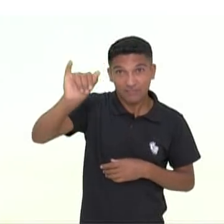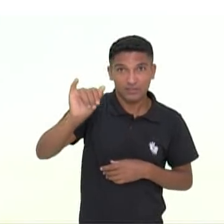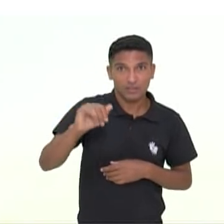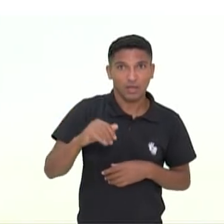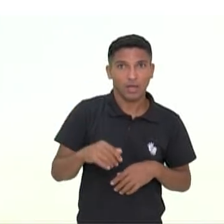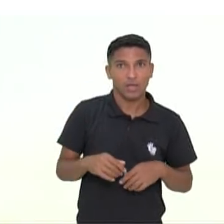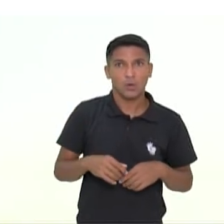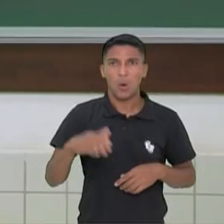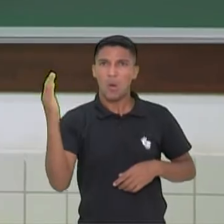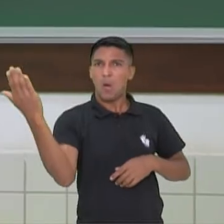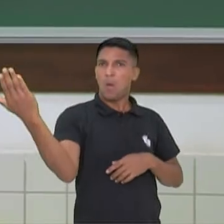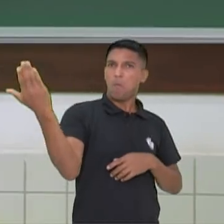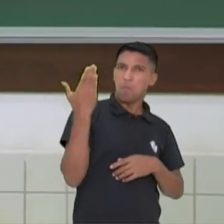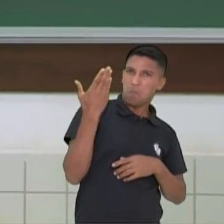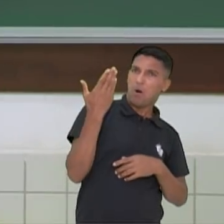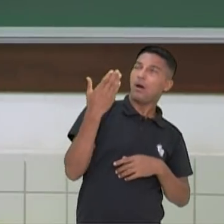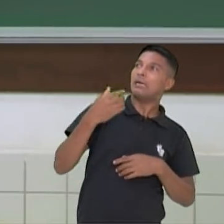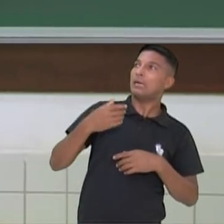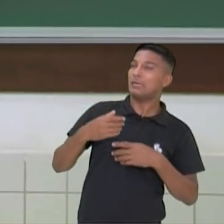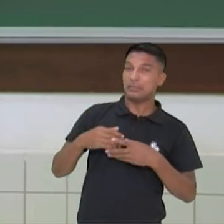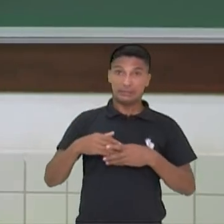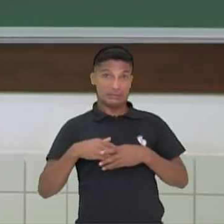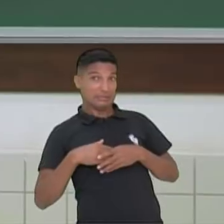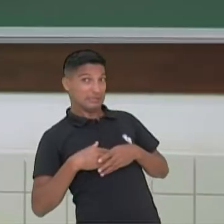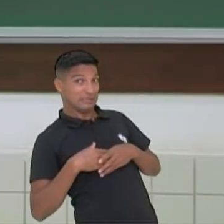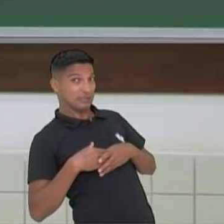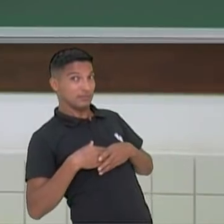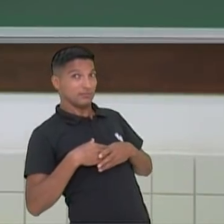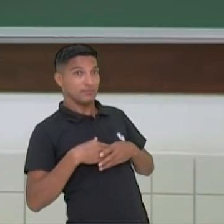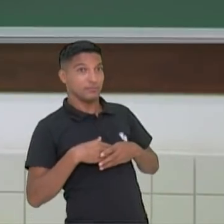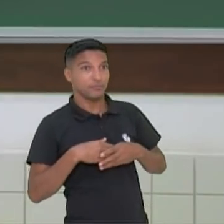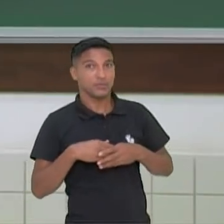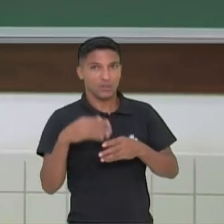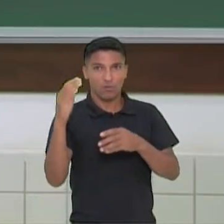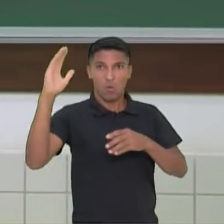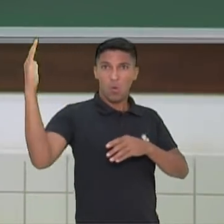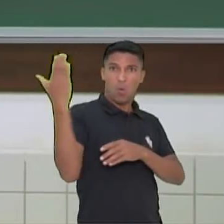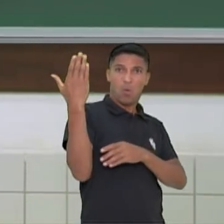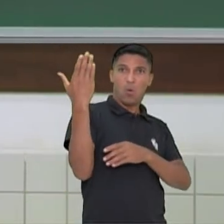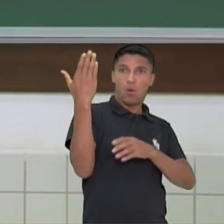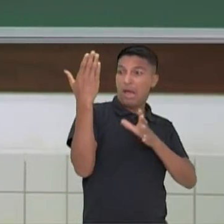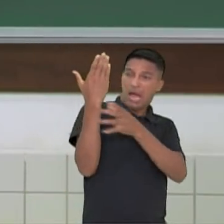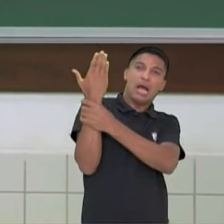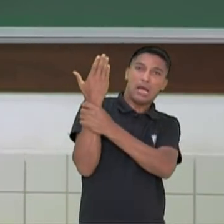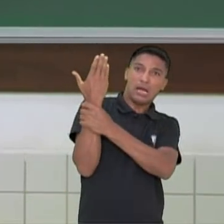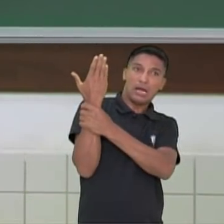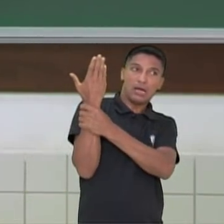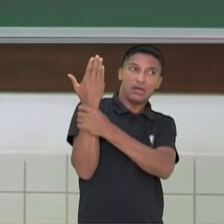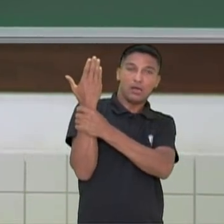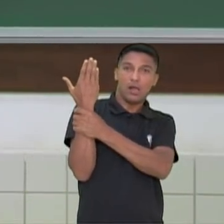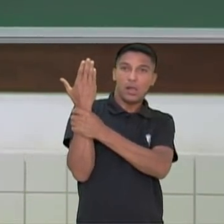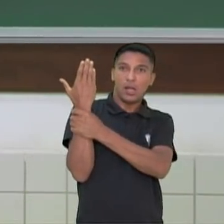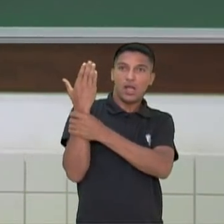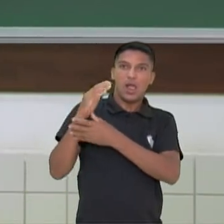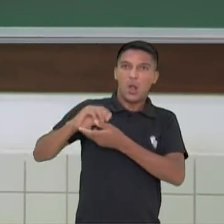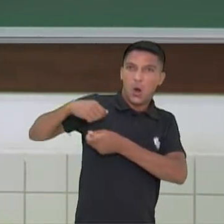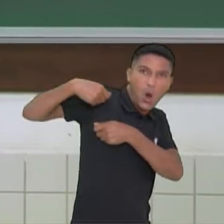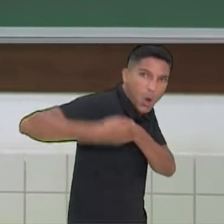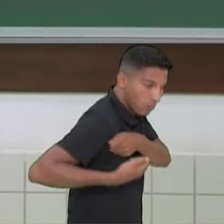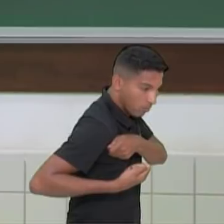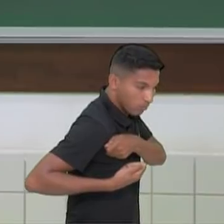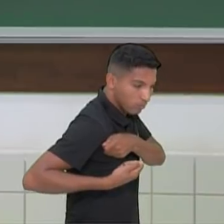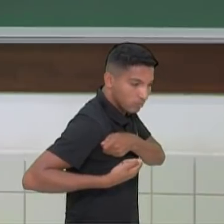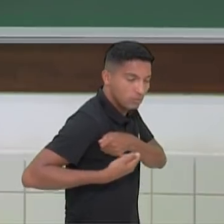né? Então, se eu sou atacado, eu vou receber esse golpe, né? E anular